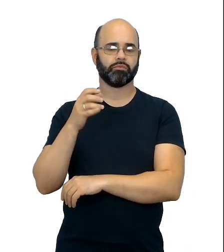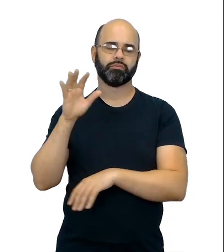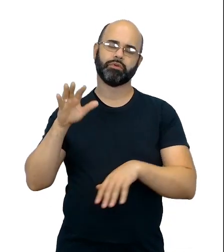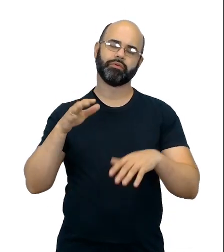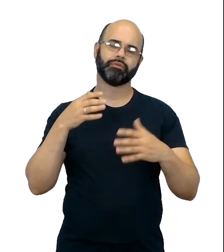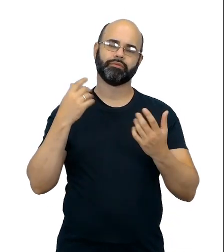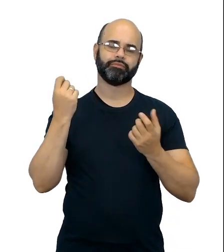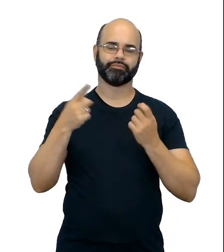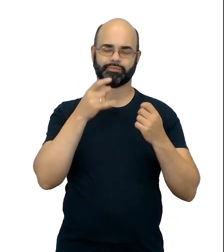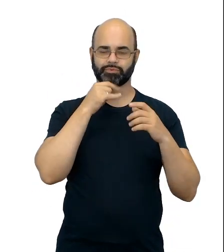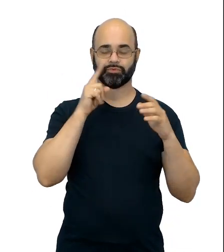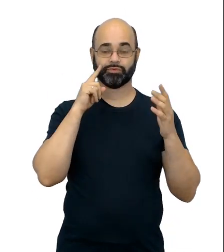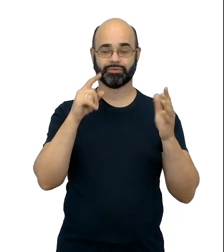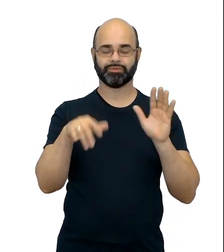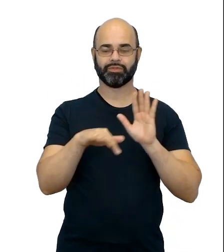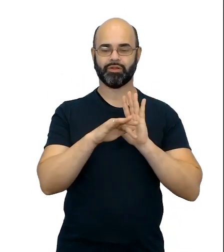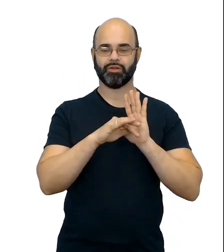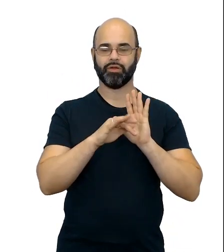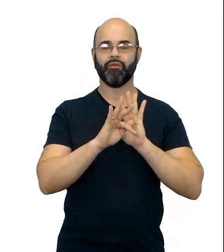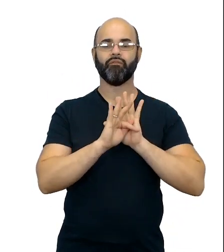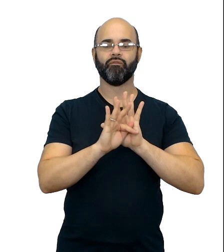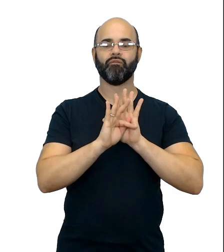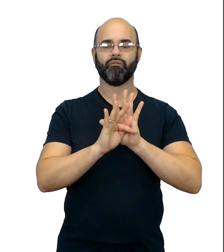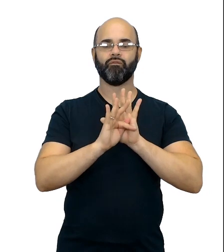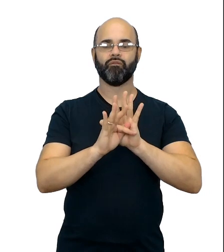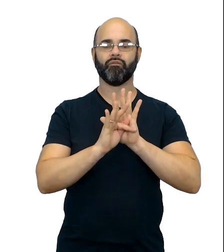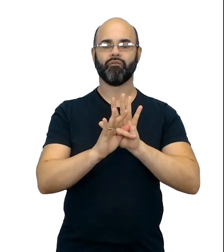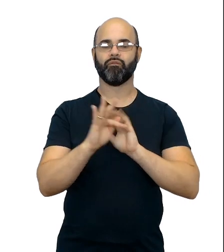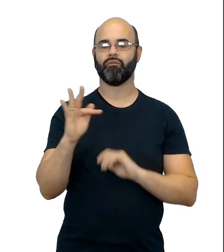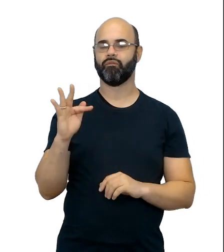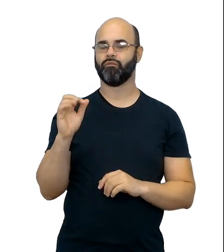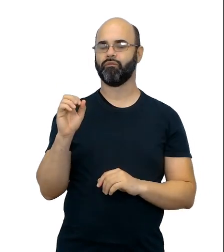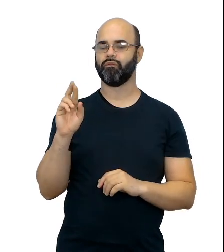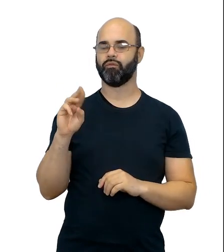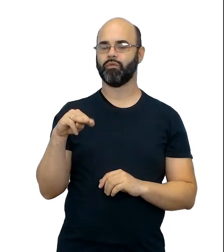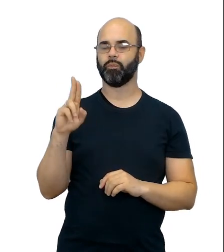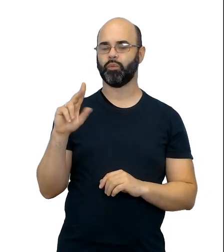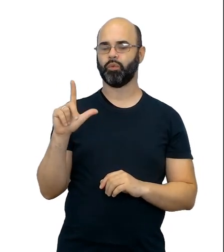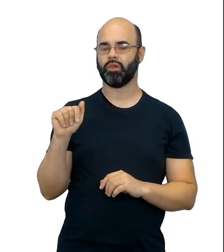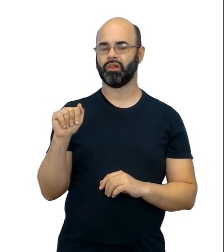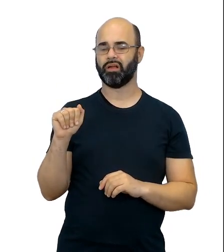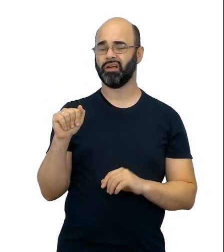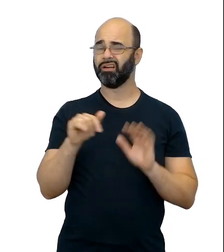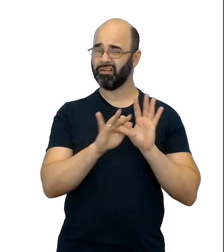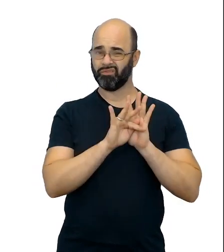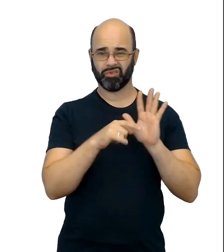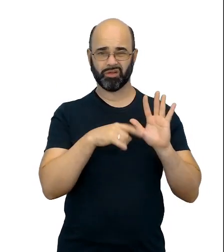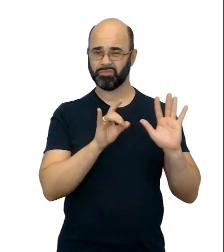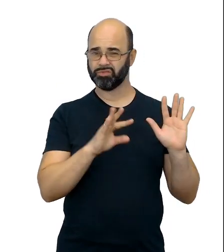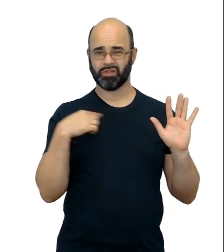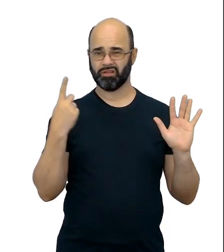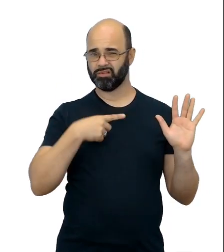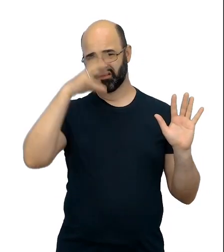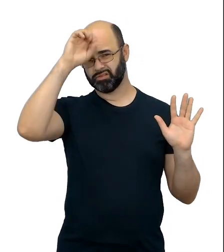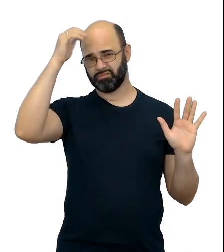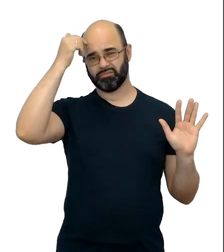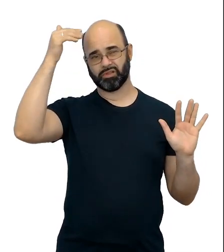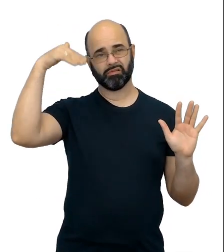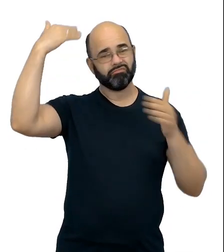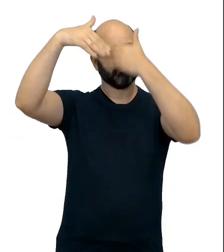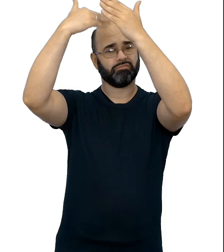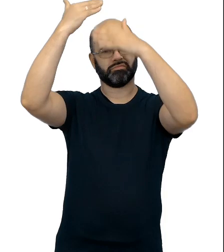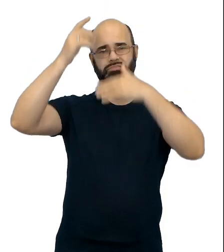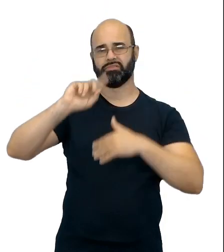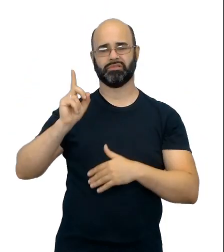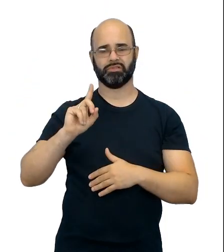fórmulas. Fórmula pela fórmula, a gente sabe que a gente não aprende, né? Nós precisamos, às vezes, trabalhar com coisas